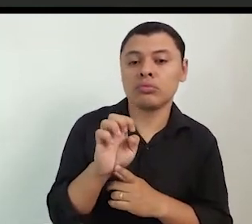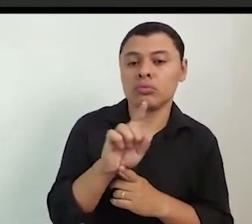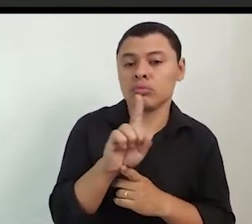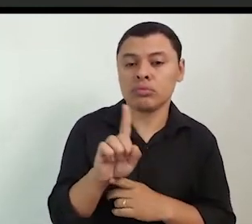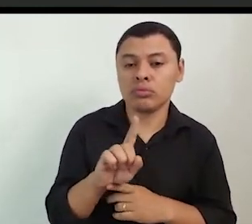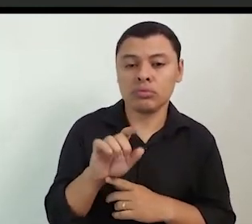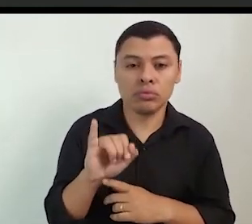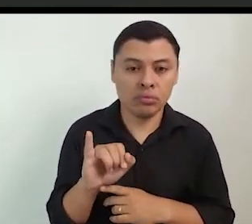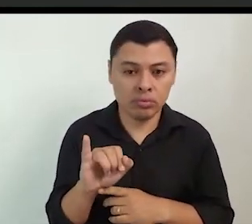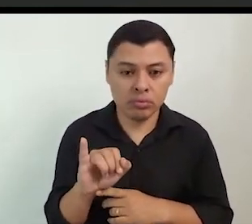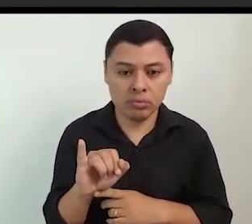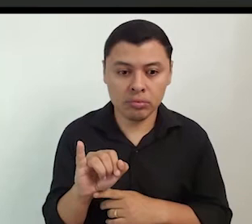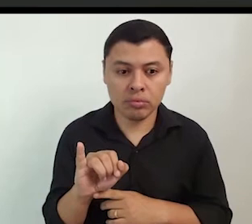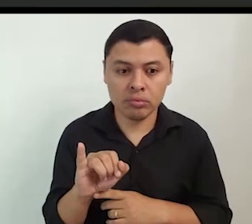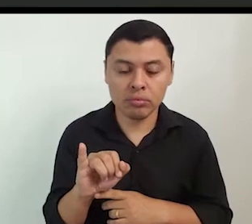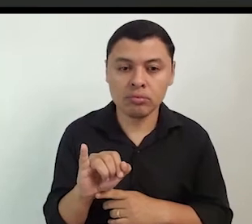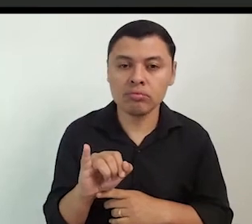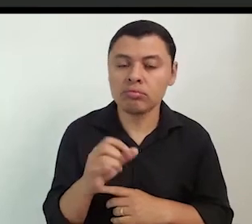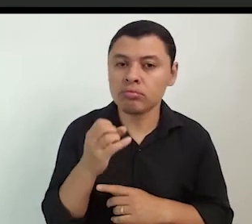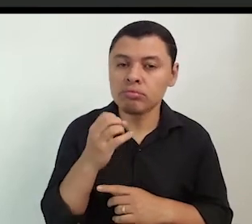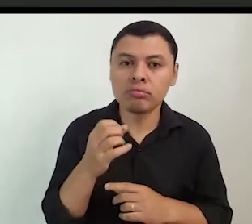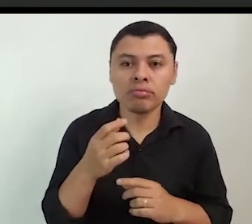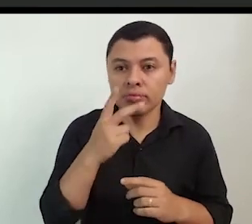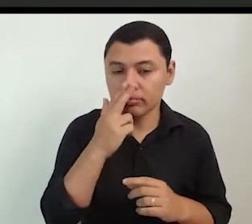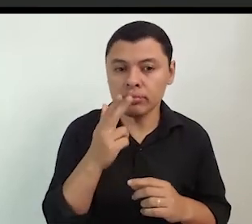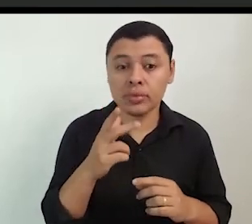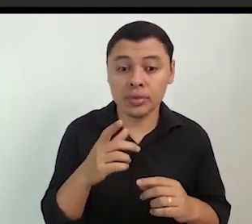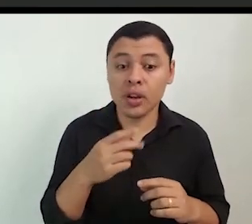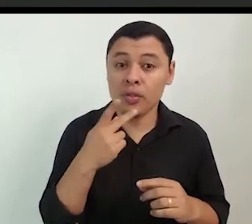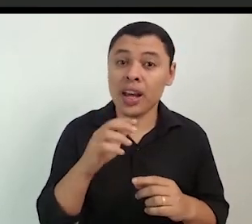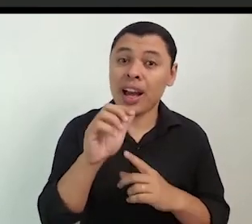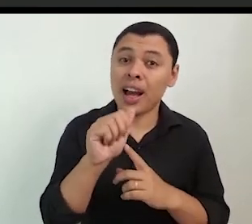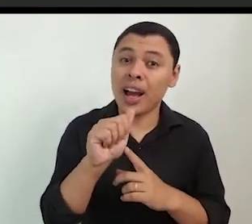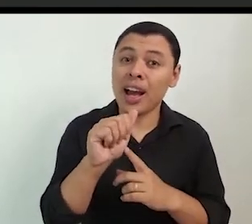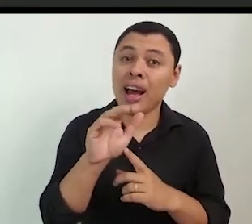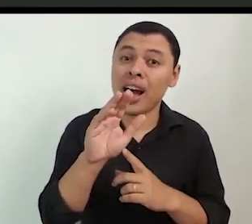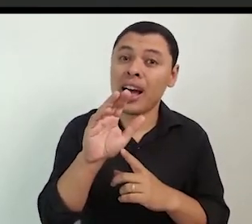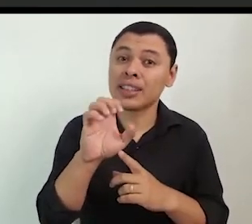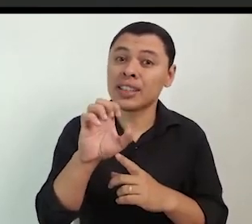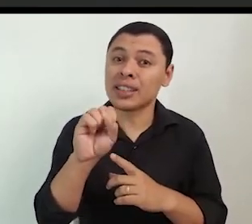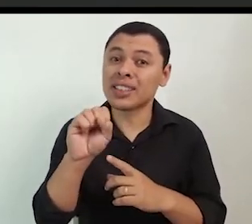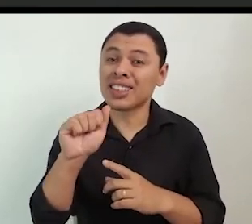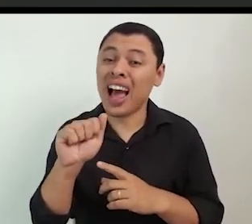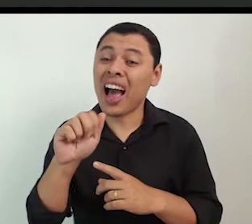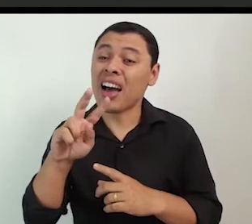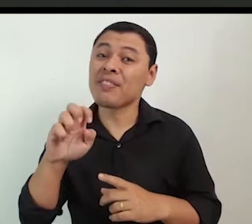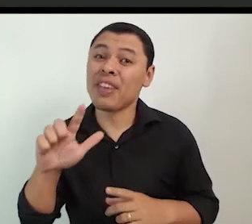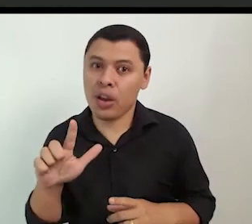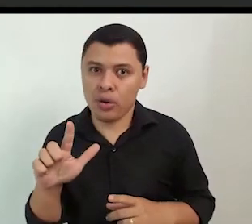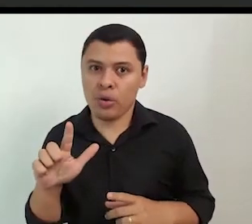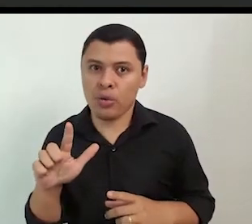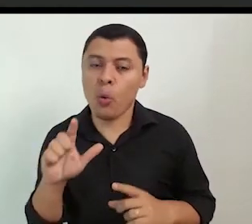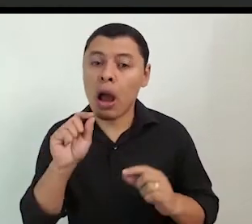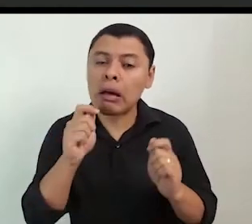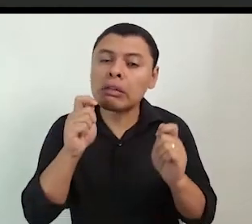mais acessível que a gente encontrou. Veja bem, eu usei acessível e não acessível. Para ser acessível ainda tem